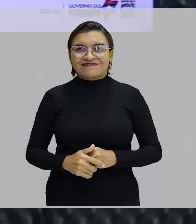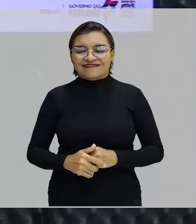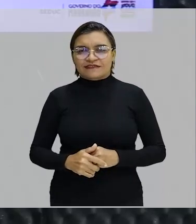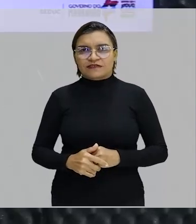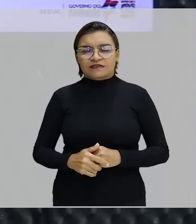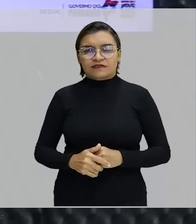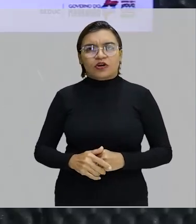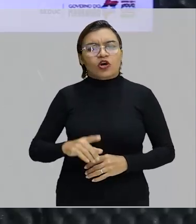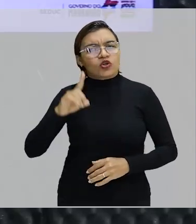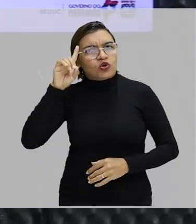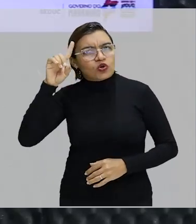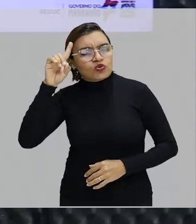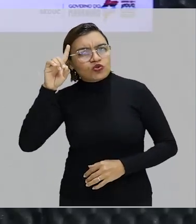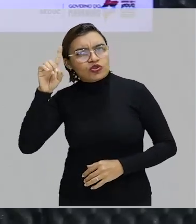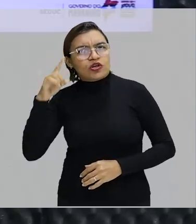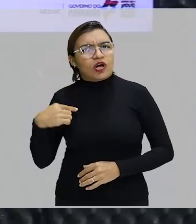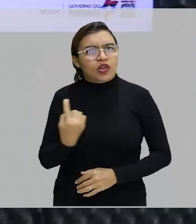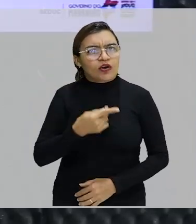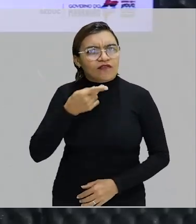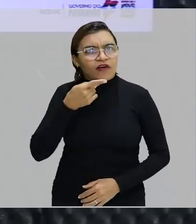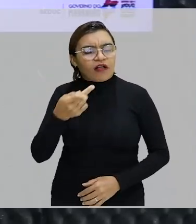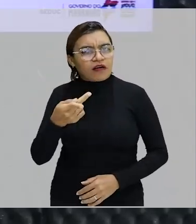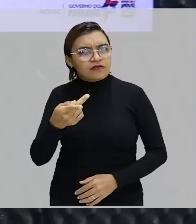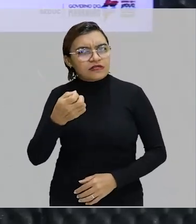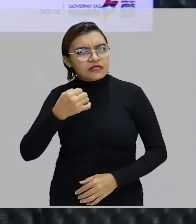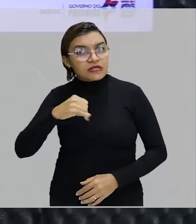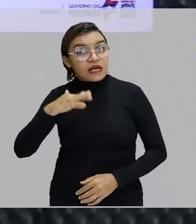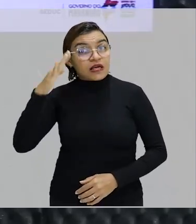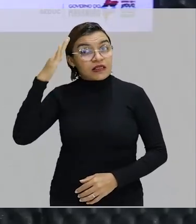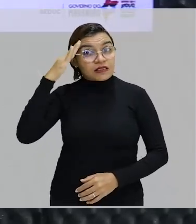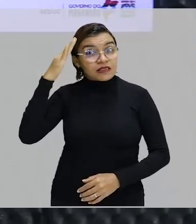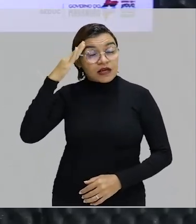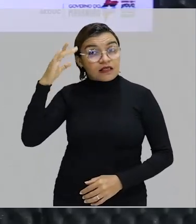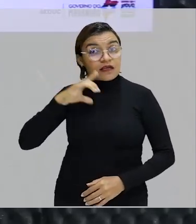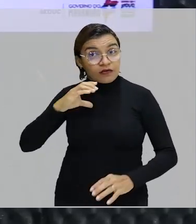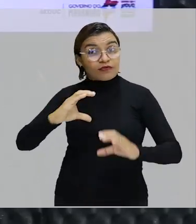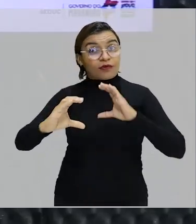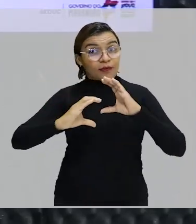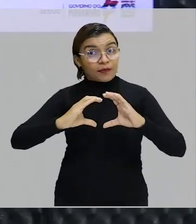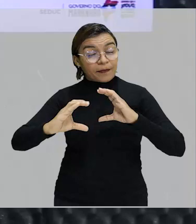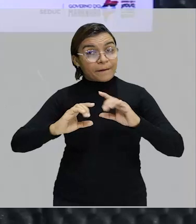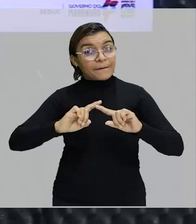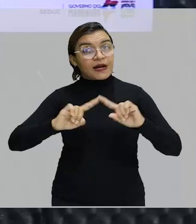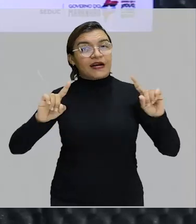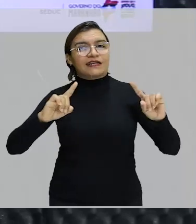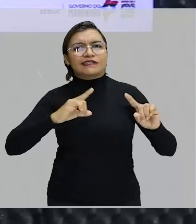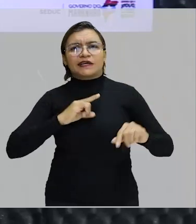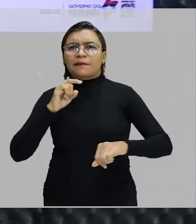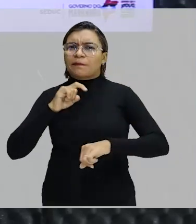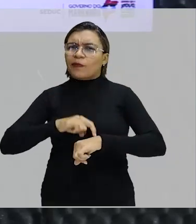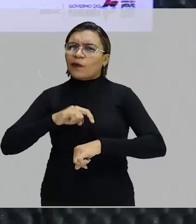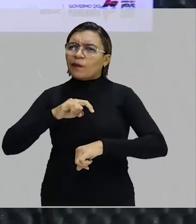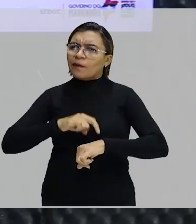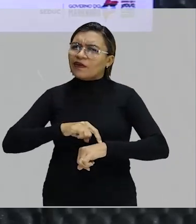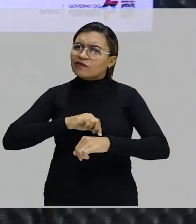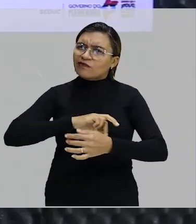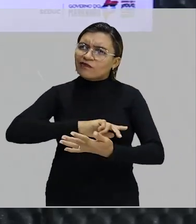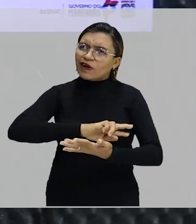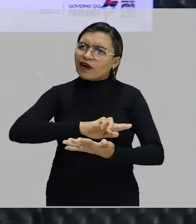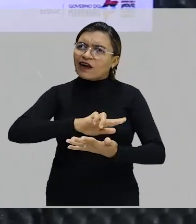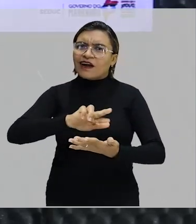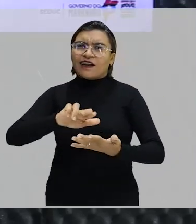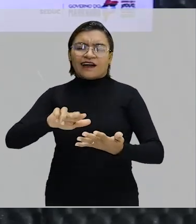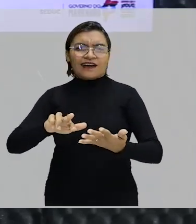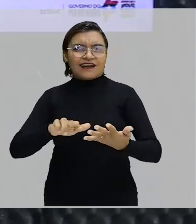dia. As pessoas falam. E se há entendimento, há comunicação. Mas existem cada situações que